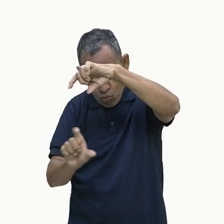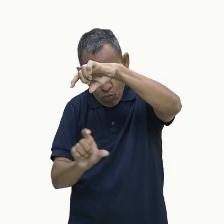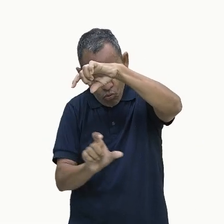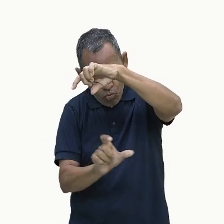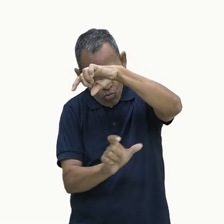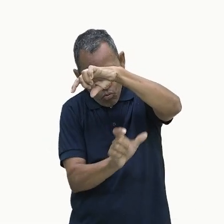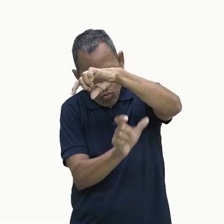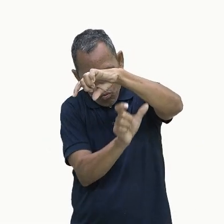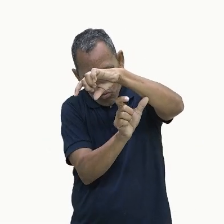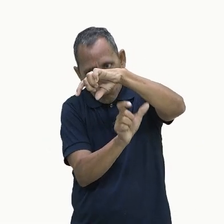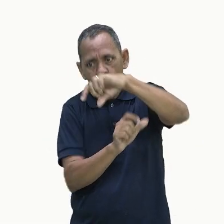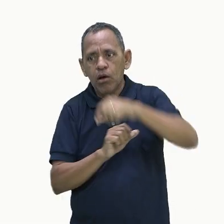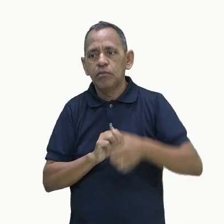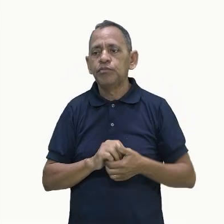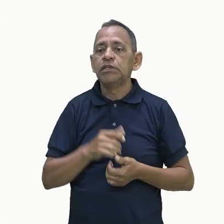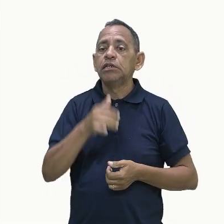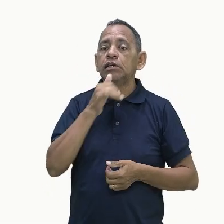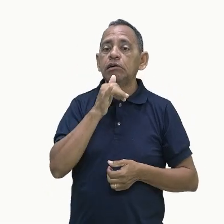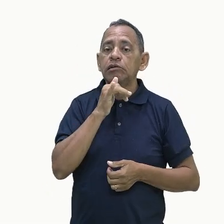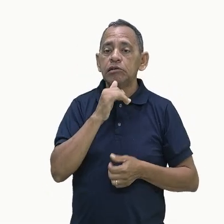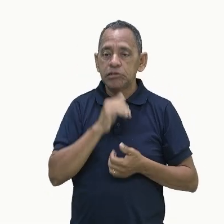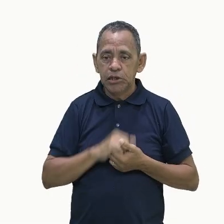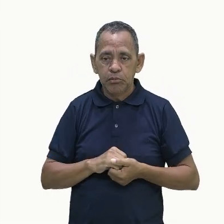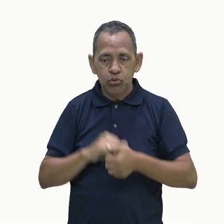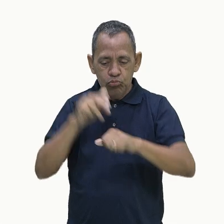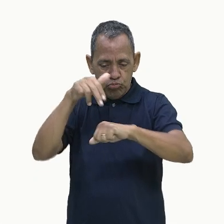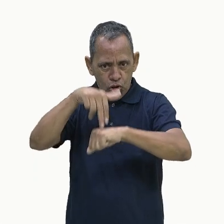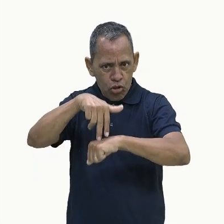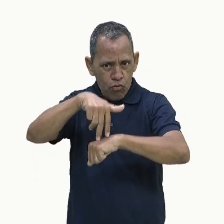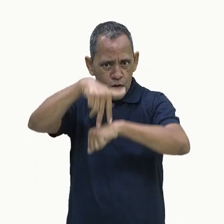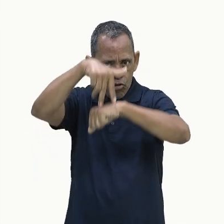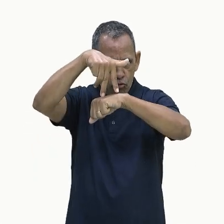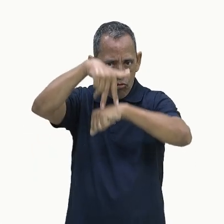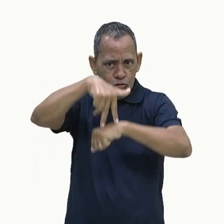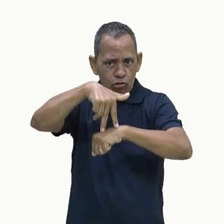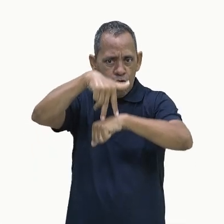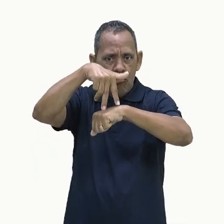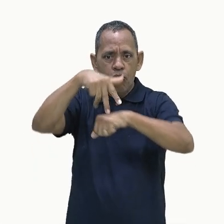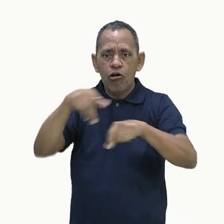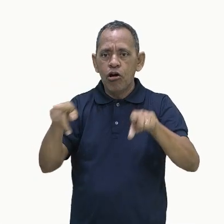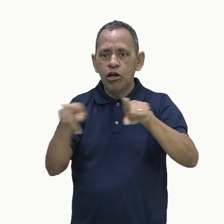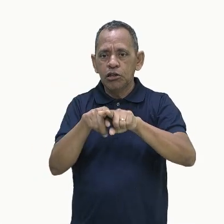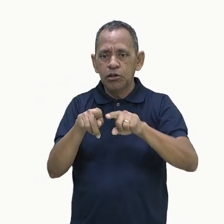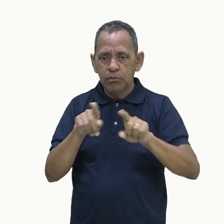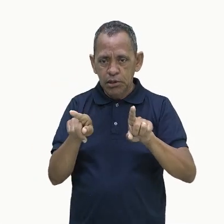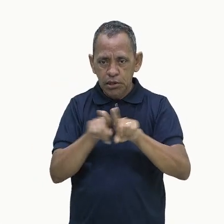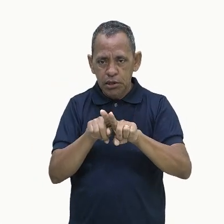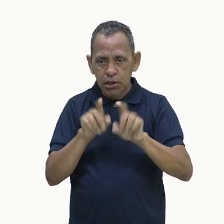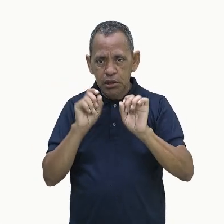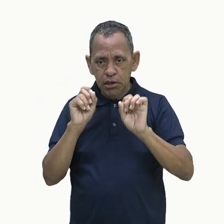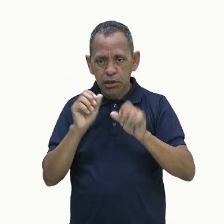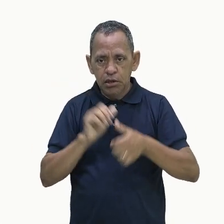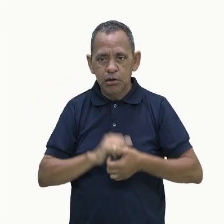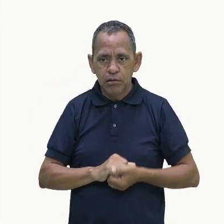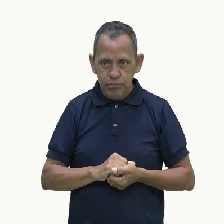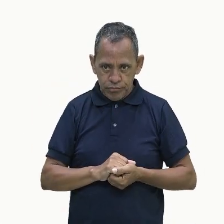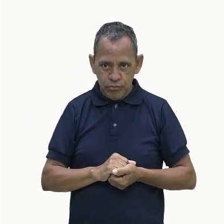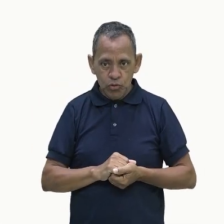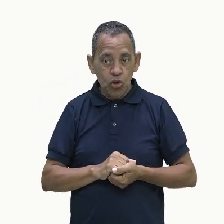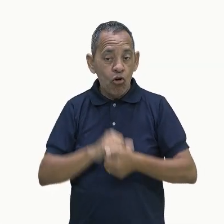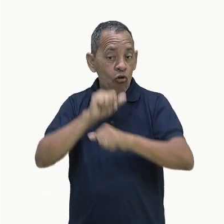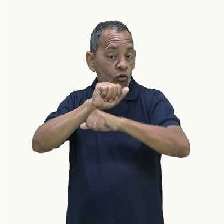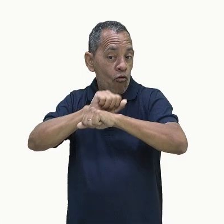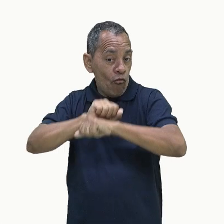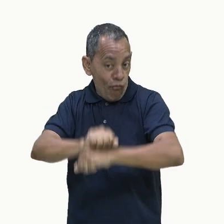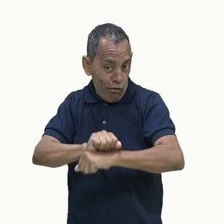seja, esses exemplos, elevador hidráulico, freio hidráulico, você tem aí. E,